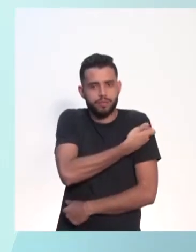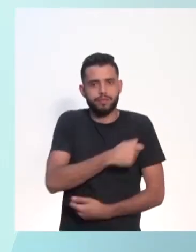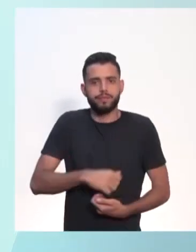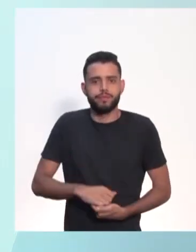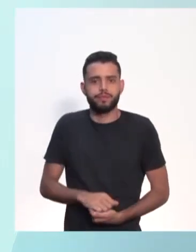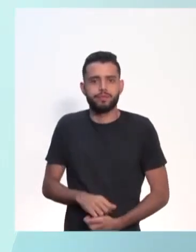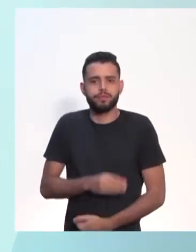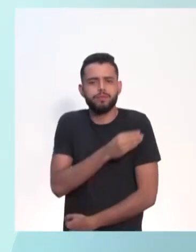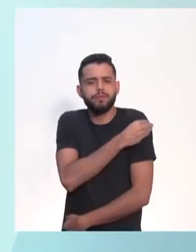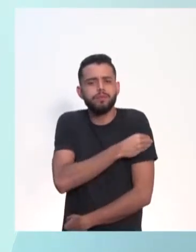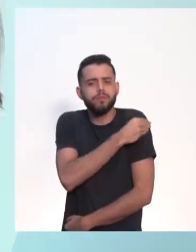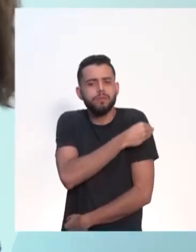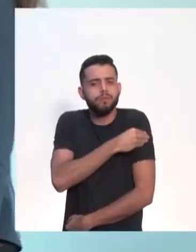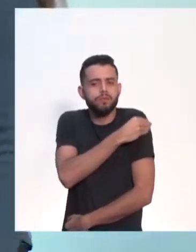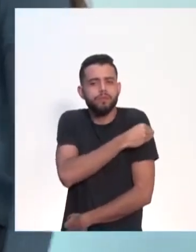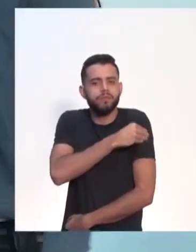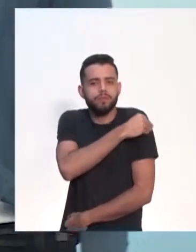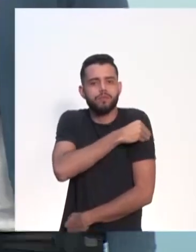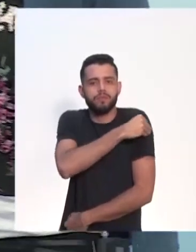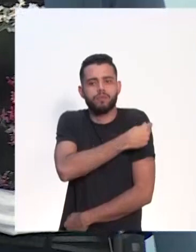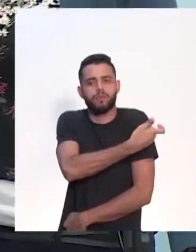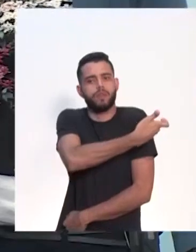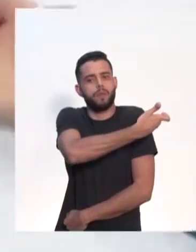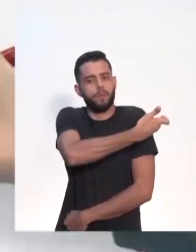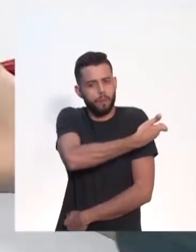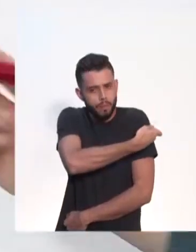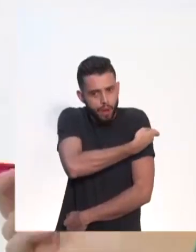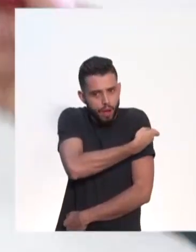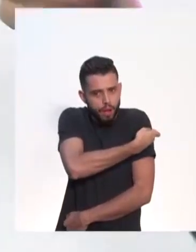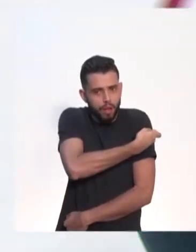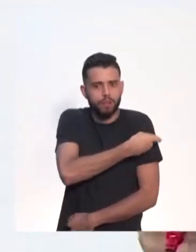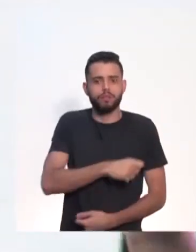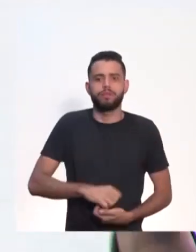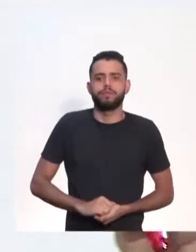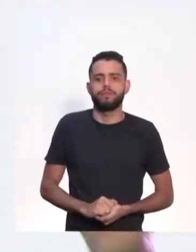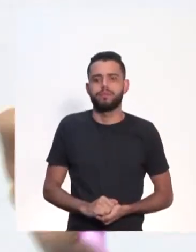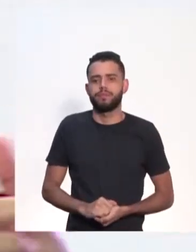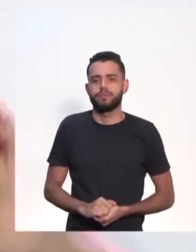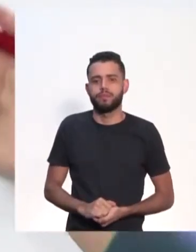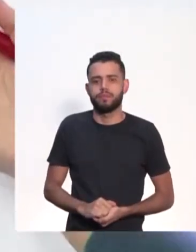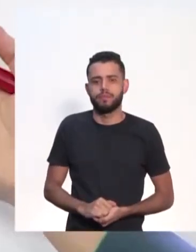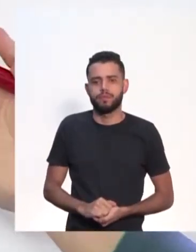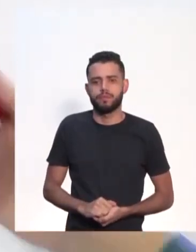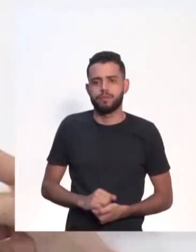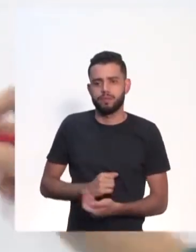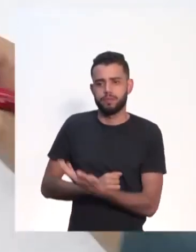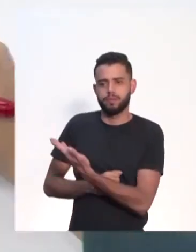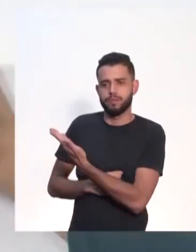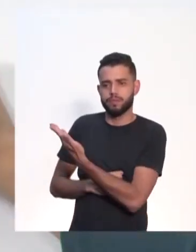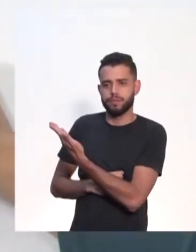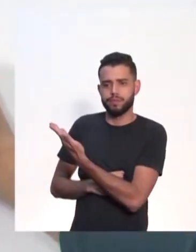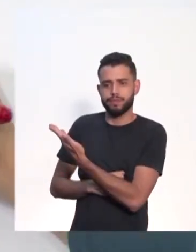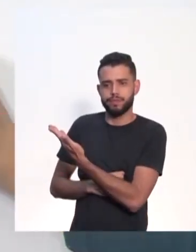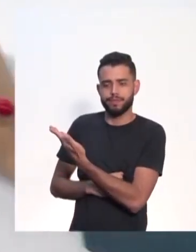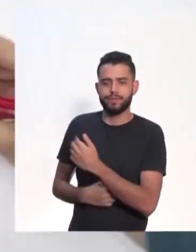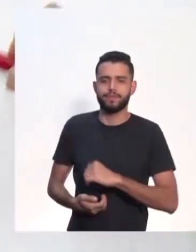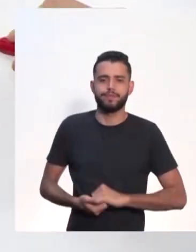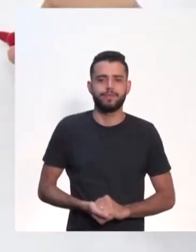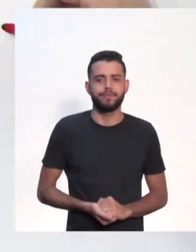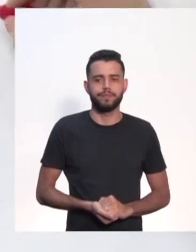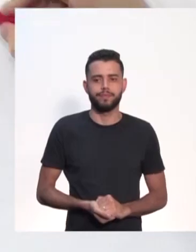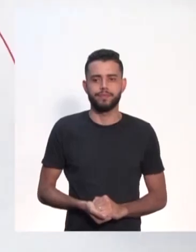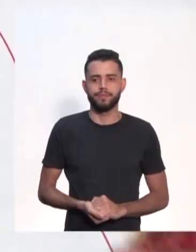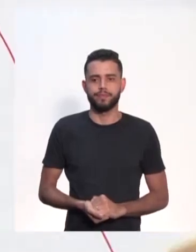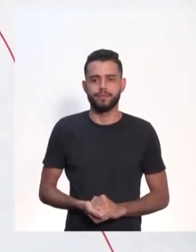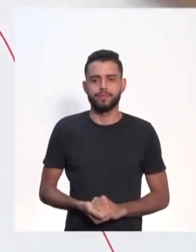esterilizar a aplicação, e aí sim a gente vai inocular a vacina na pessoa. A partir do momento